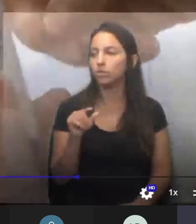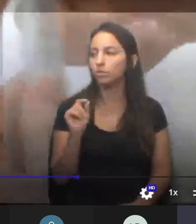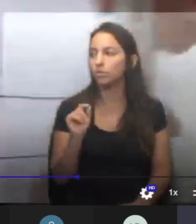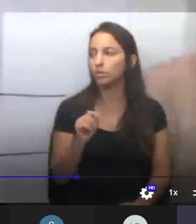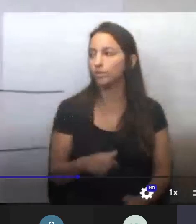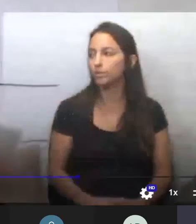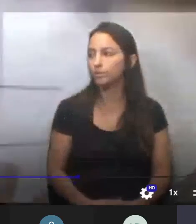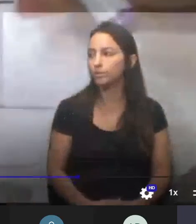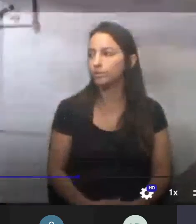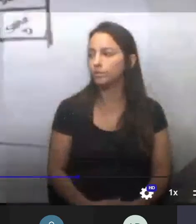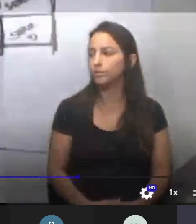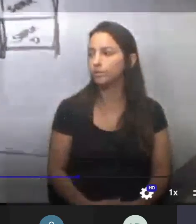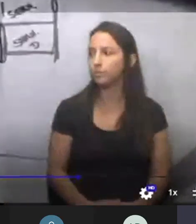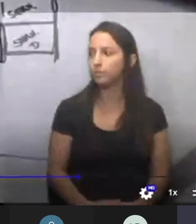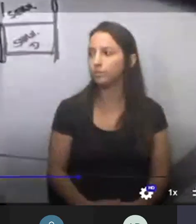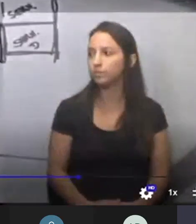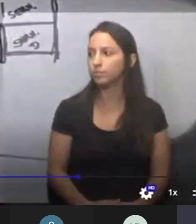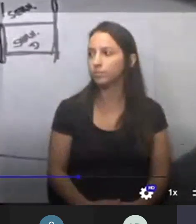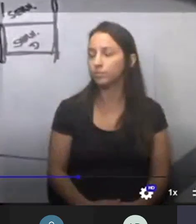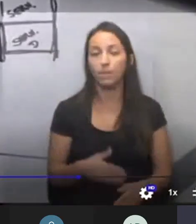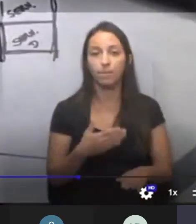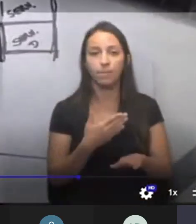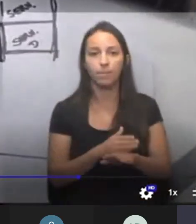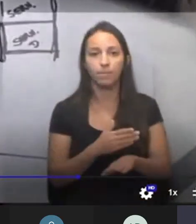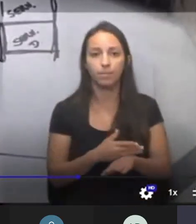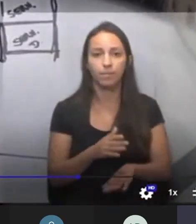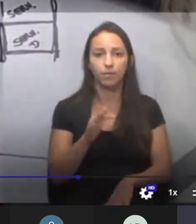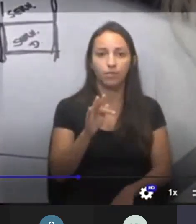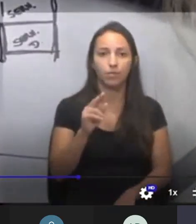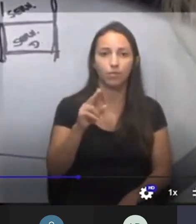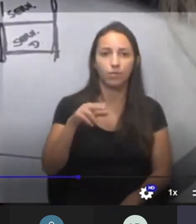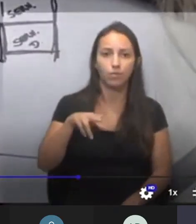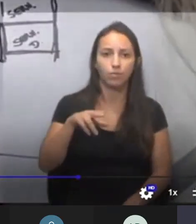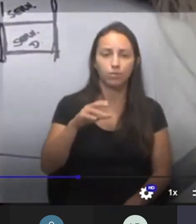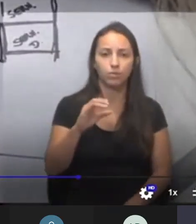é a funcionalidade.